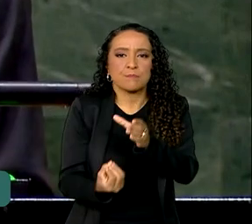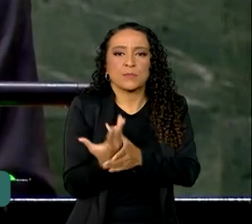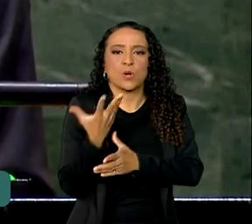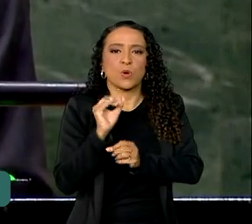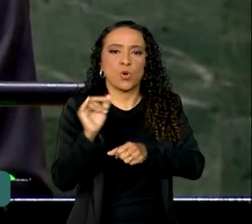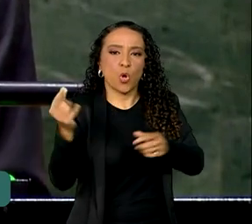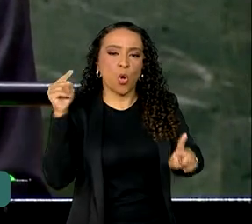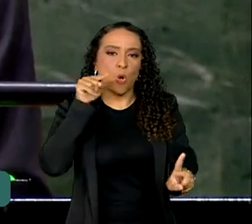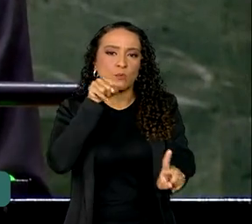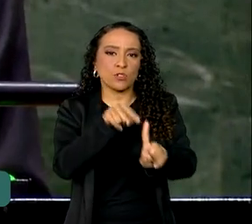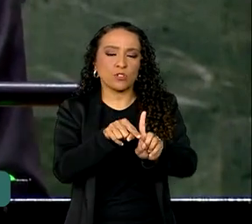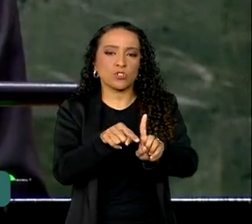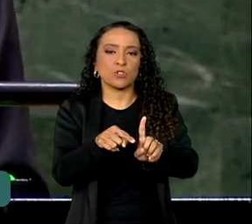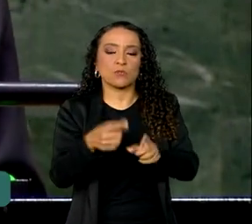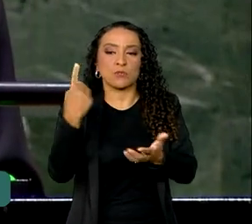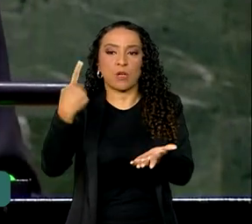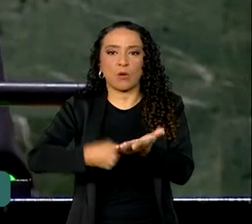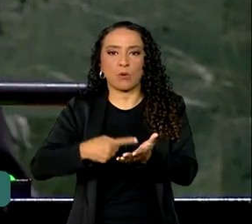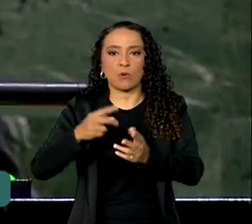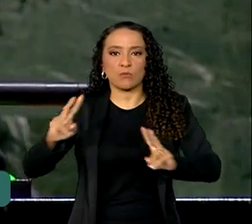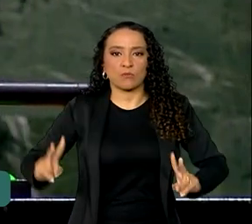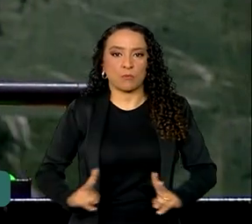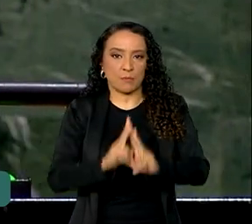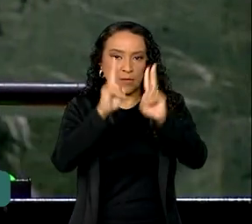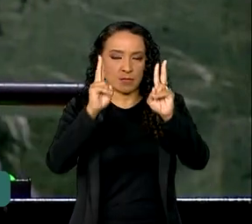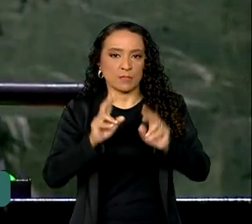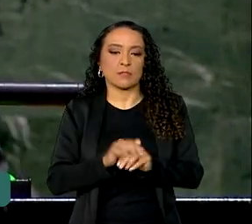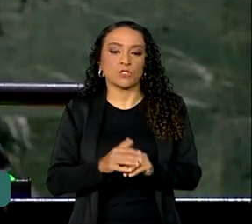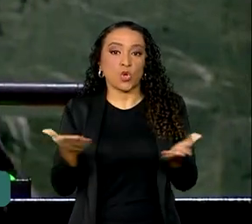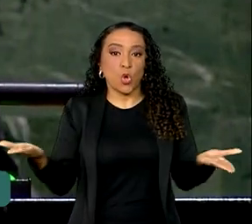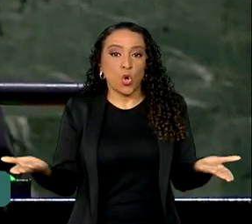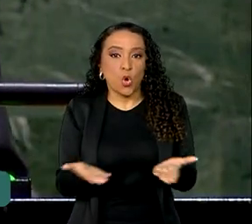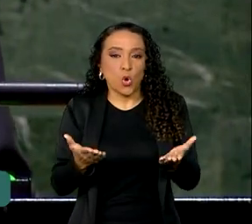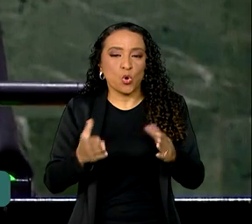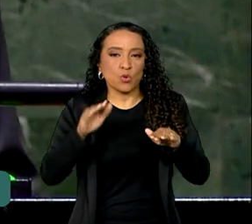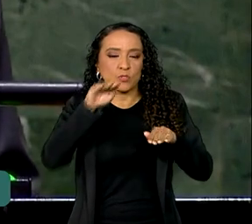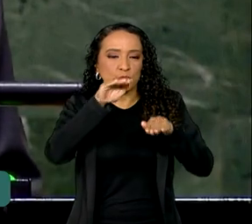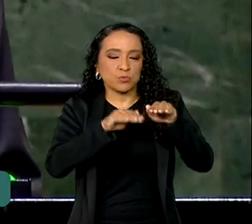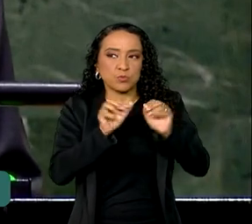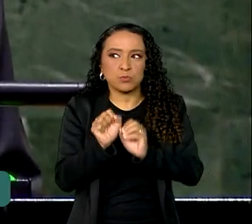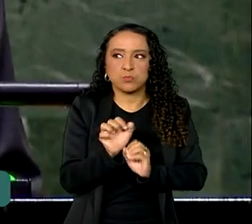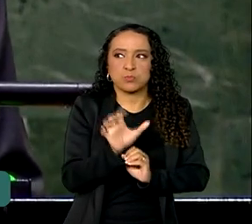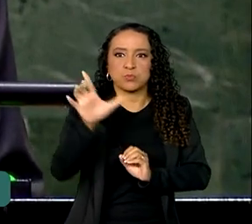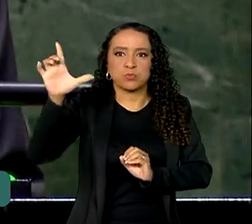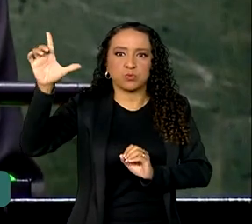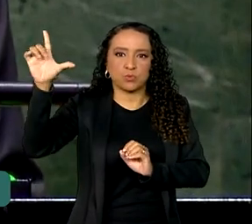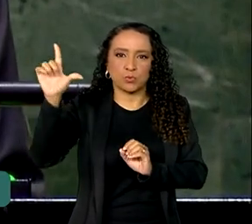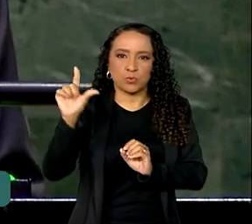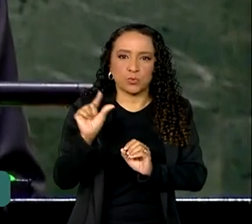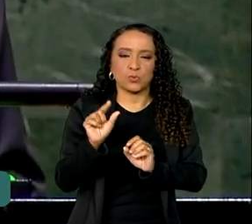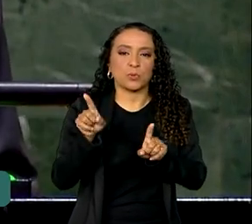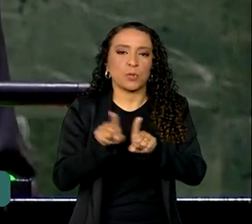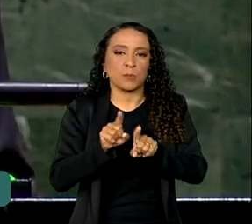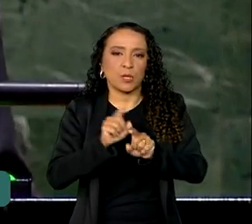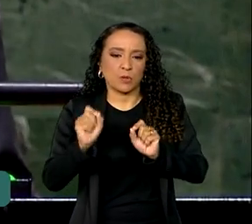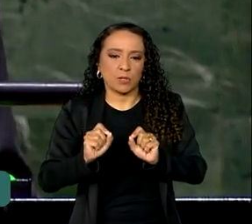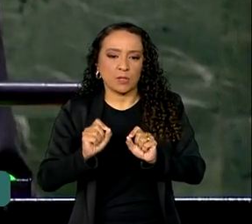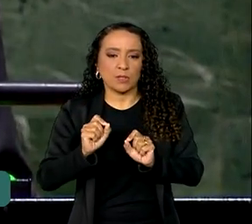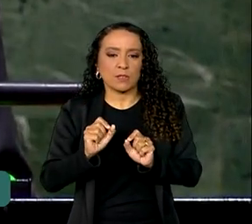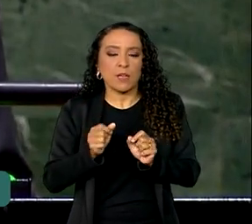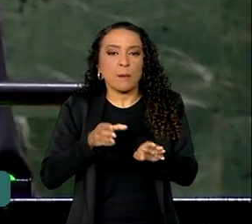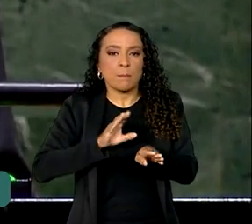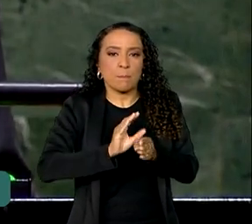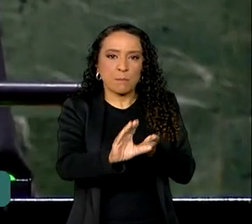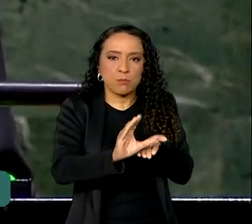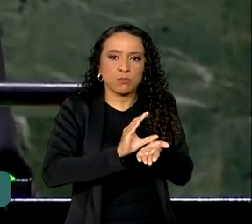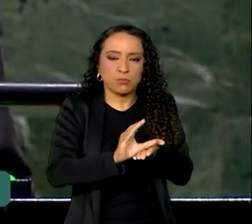das metas do Acordo de Paris. Os níveis atuais de redução de emissões de gases de efeito estufa e